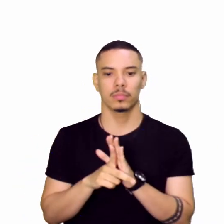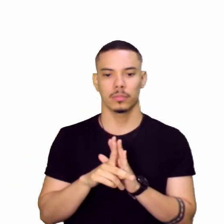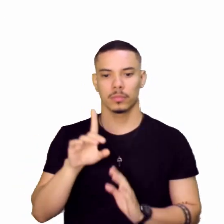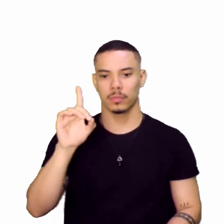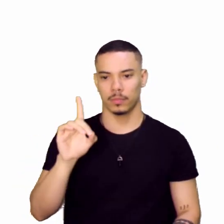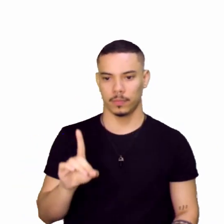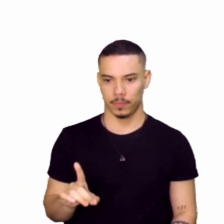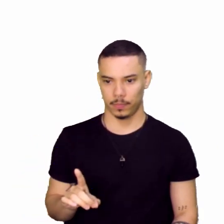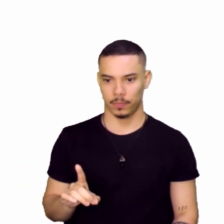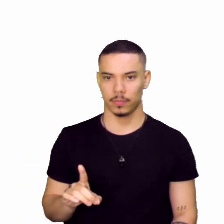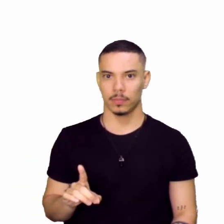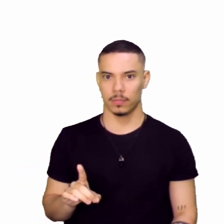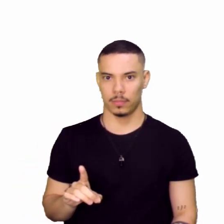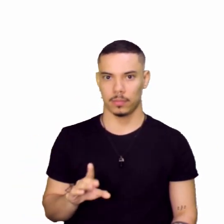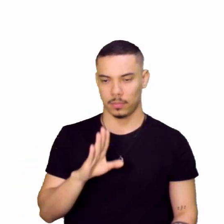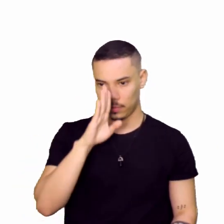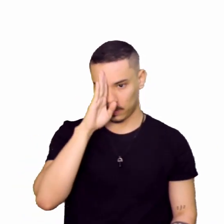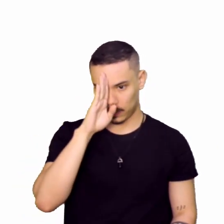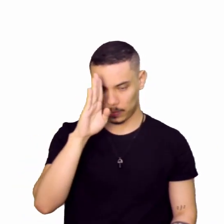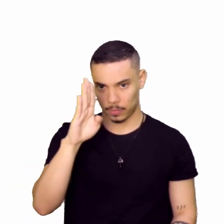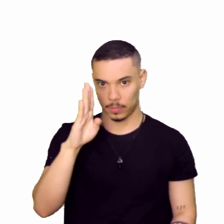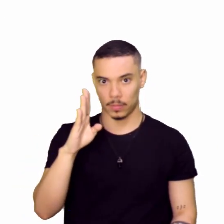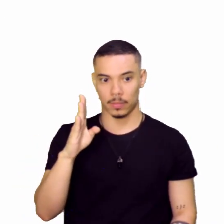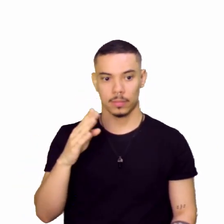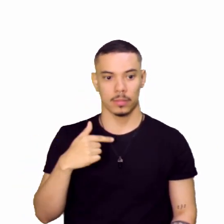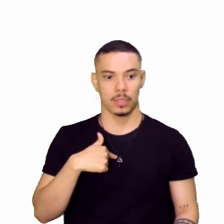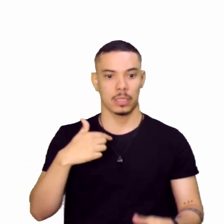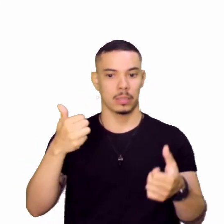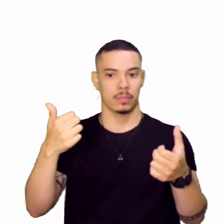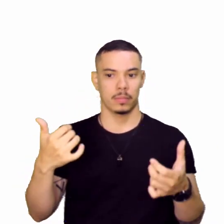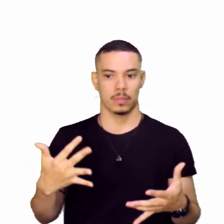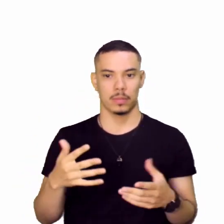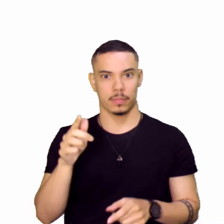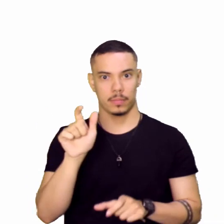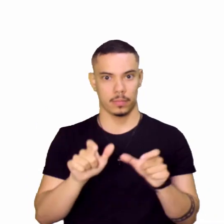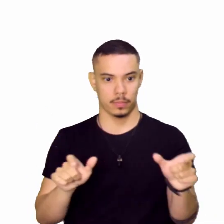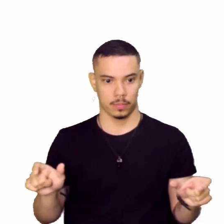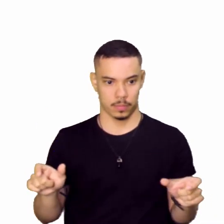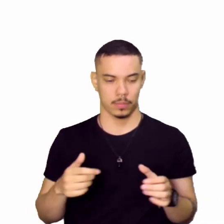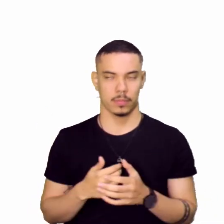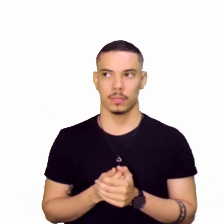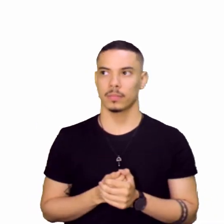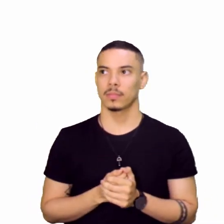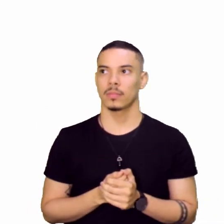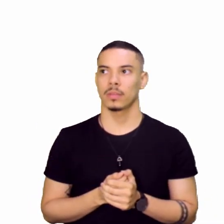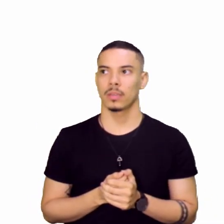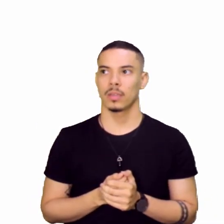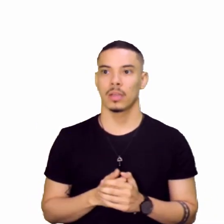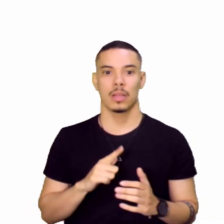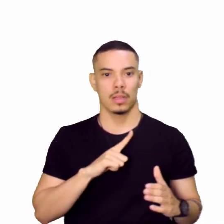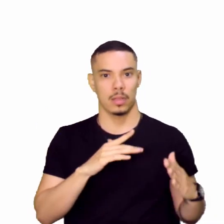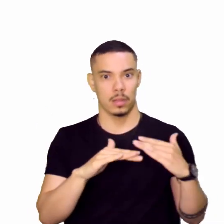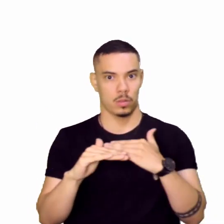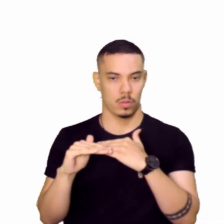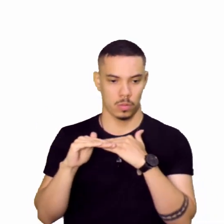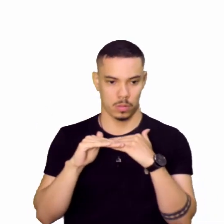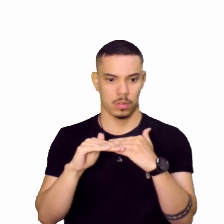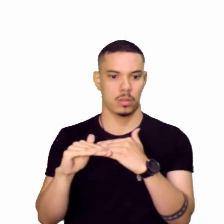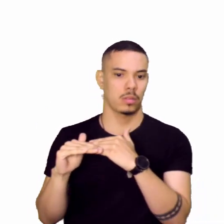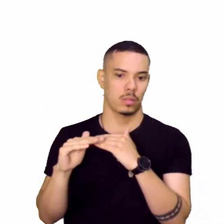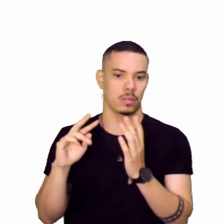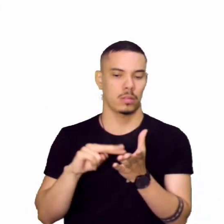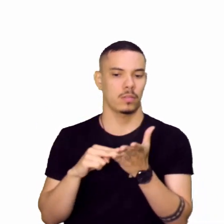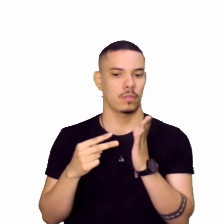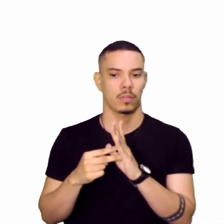direitos fundamentais que definiam cidadão Então tá aí temos a igualdade né que é